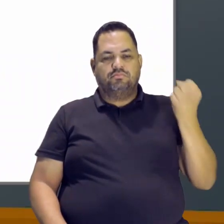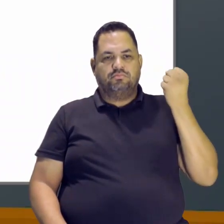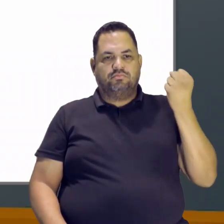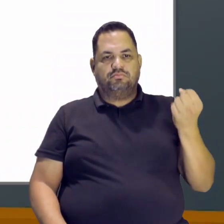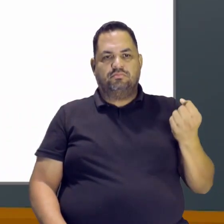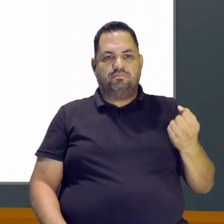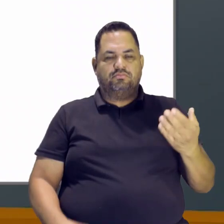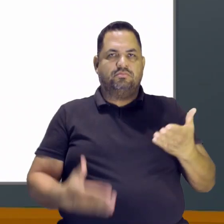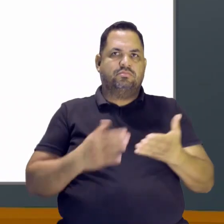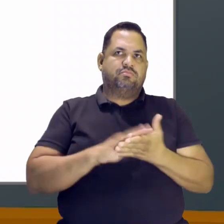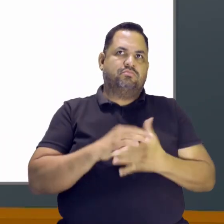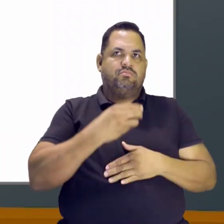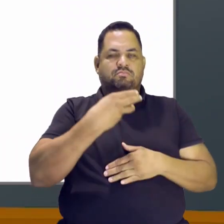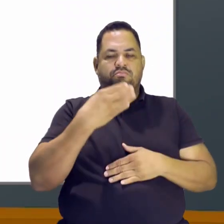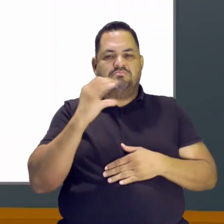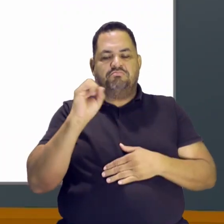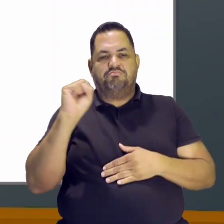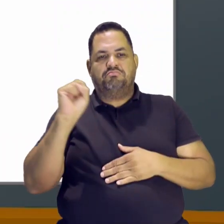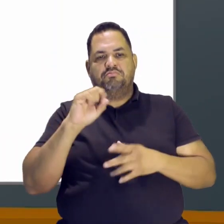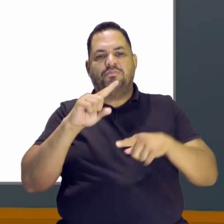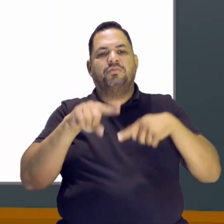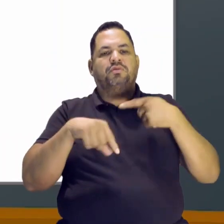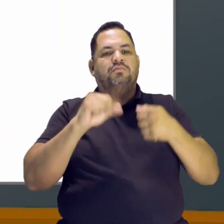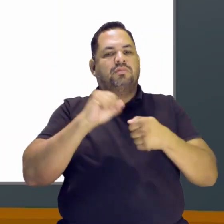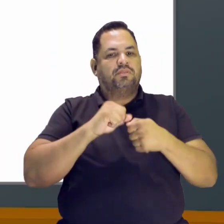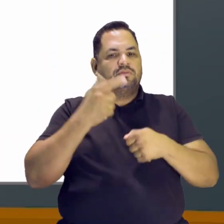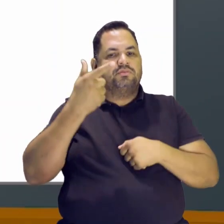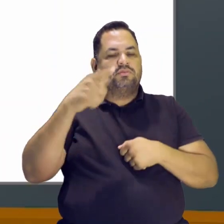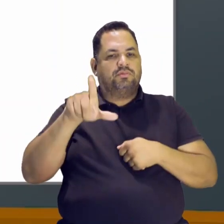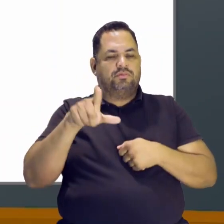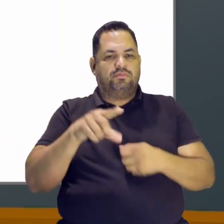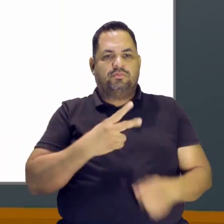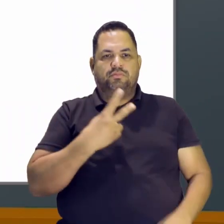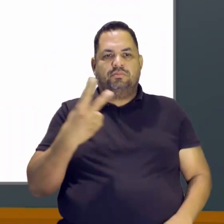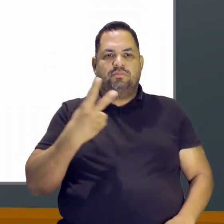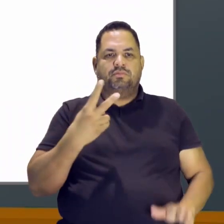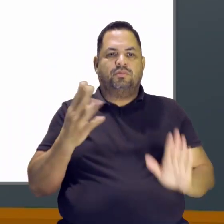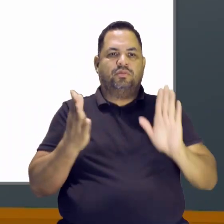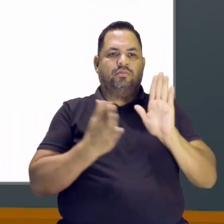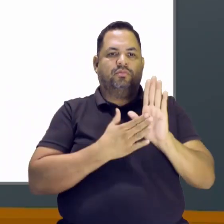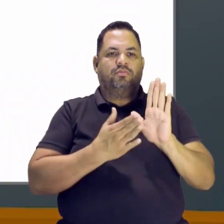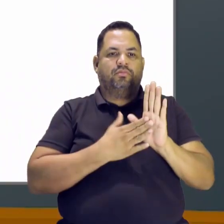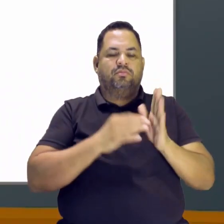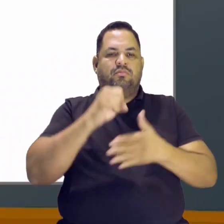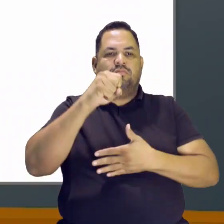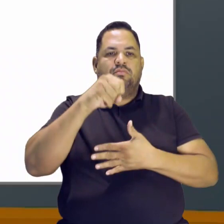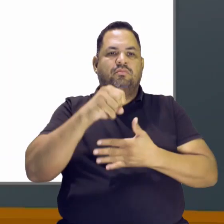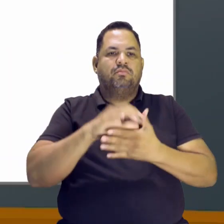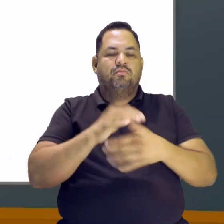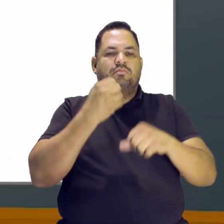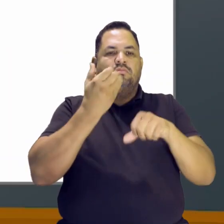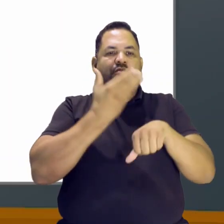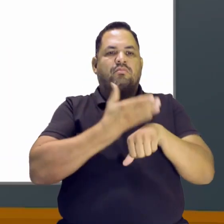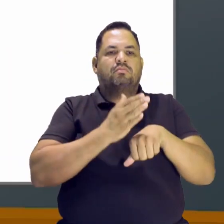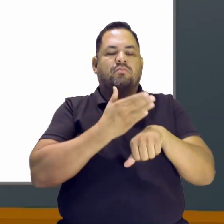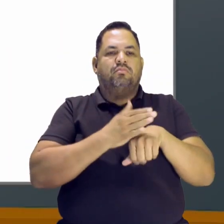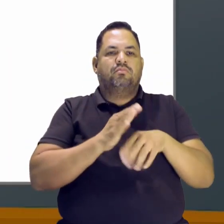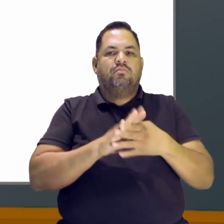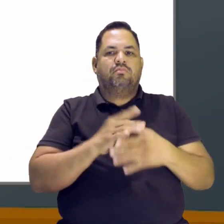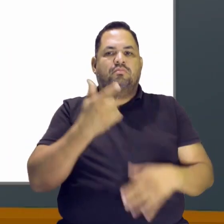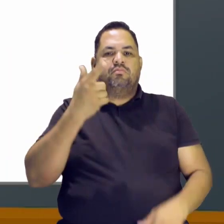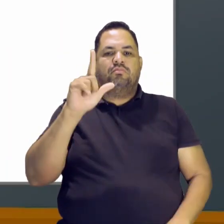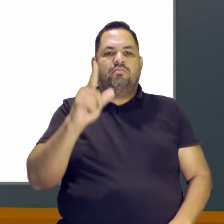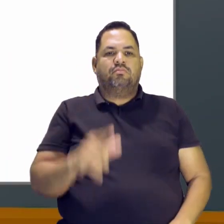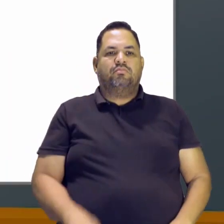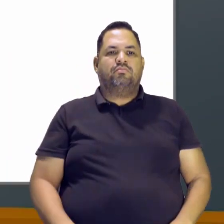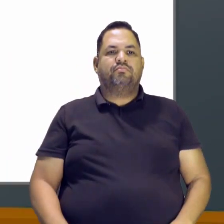uns 30 segundinhos e executa mais uma vez. A segunda proposta de atividade que eu tenho para você é esse outro movimento. Vou pedir para o